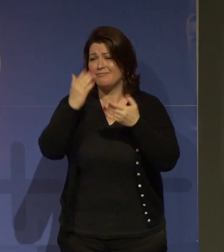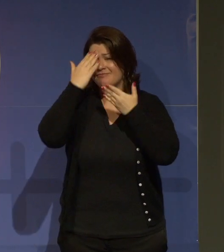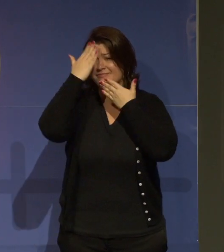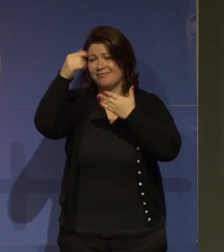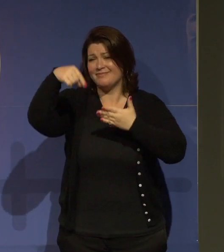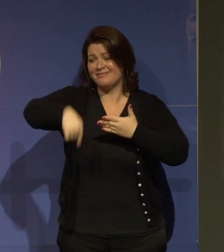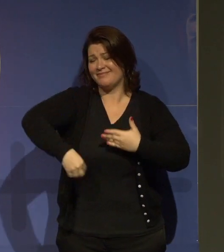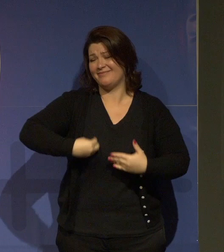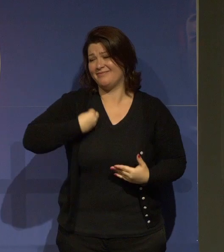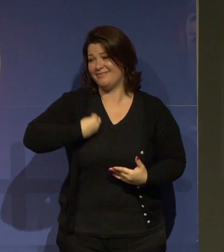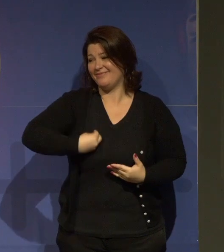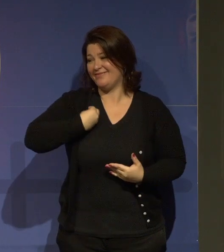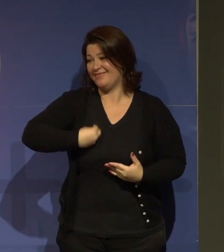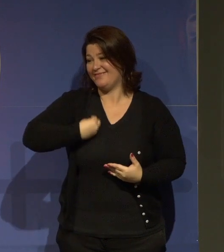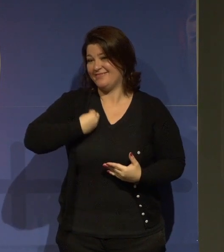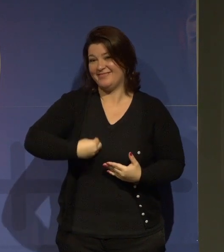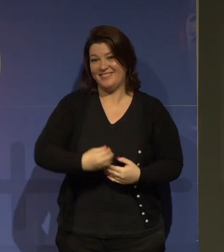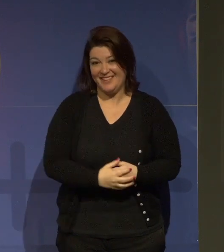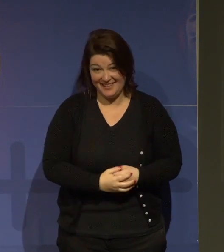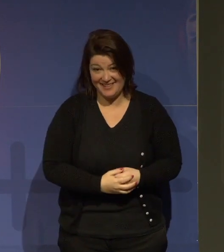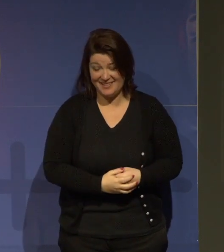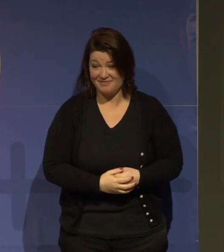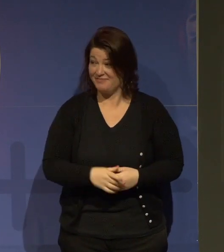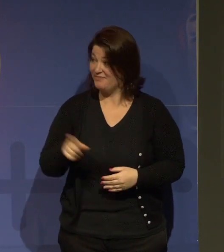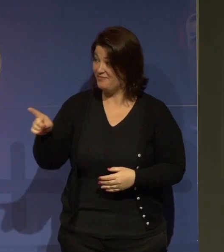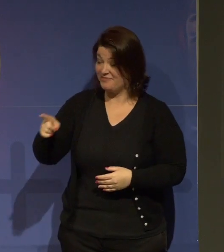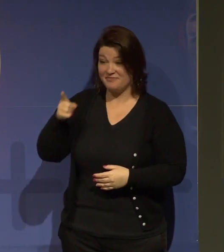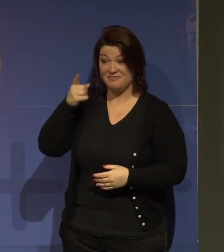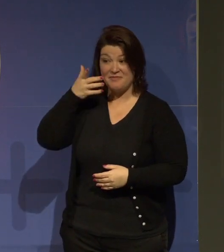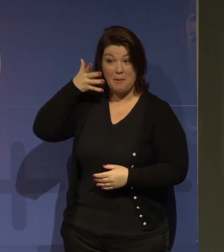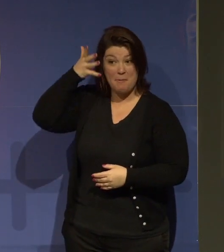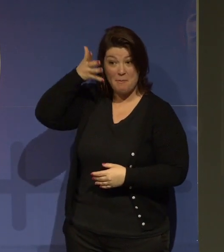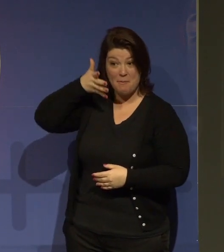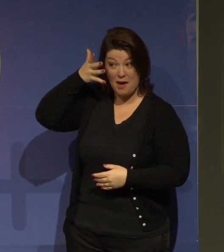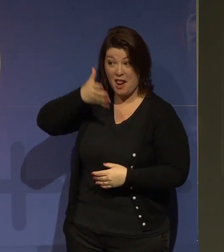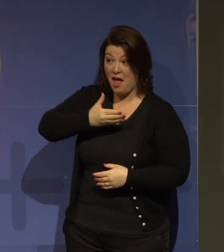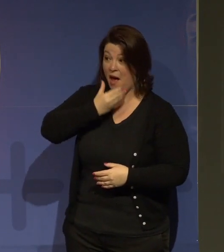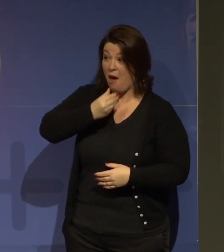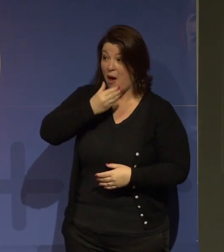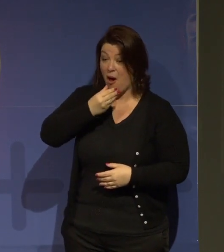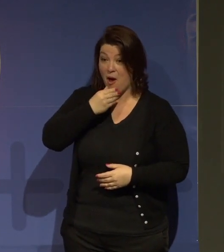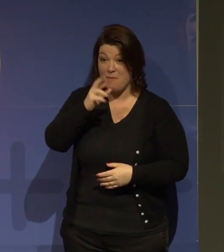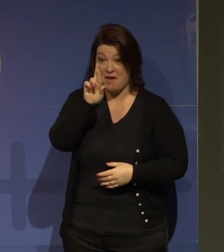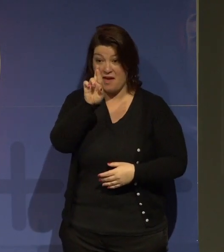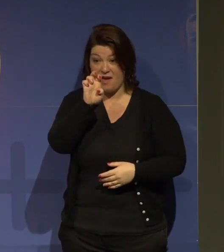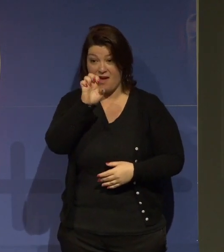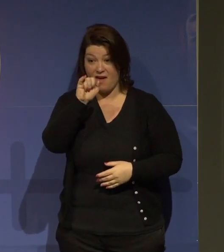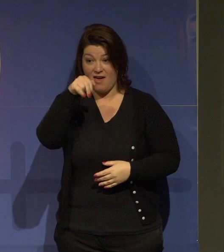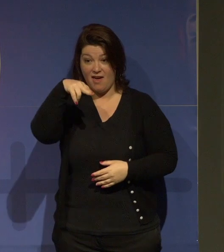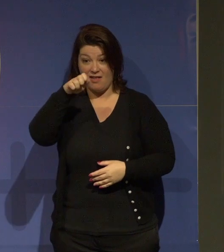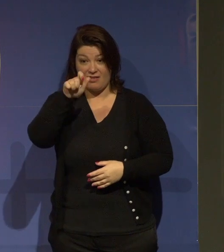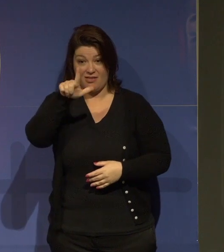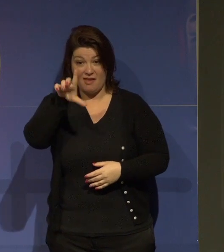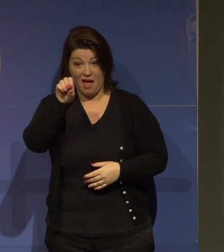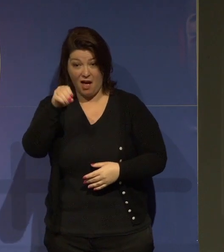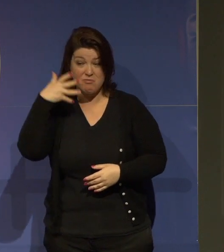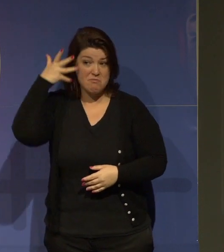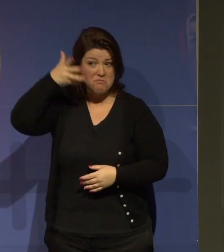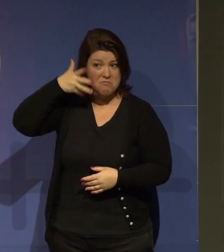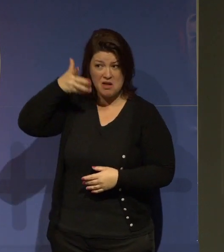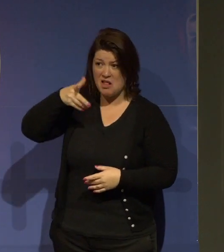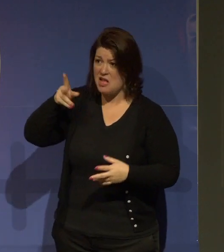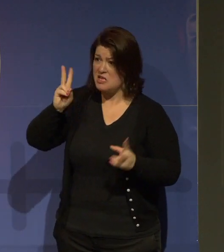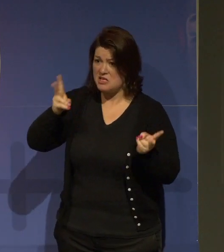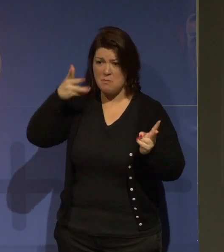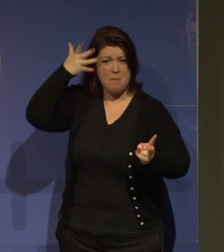aqui. Depois de uma palestra dessa do Reinaldo, eu sempre aprendo coisa nova com o Reinaldo, é impressionante,